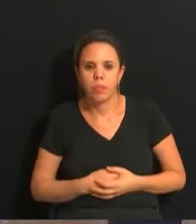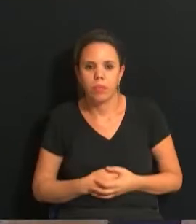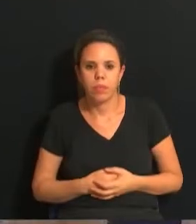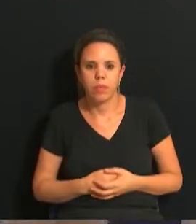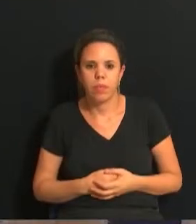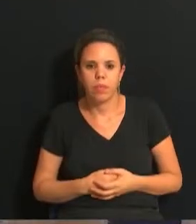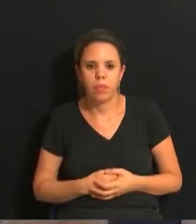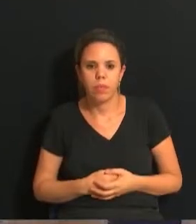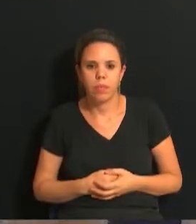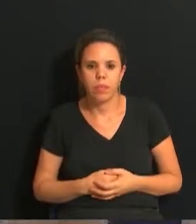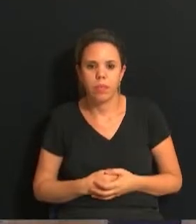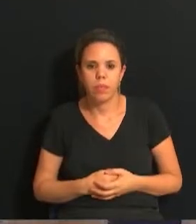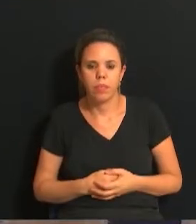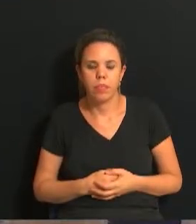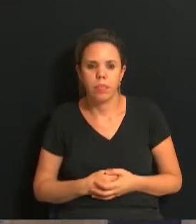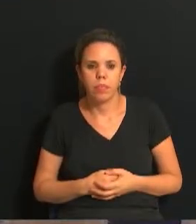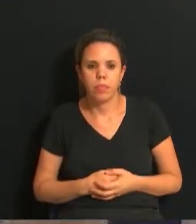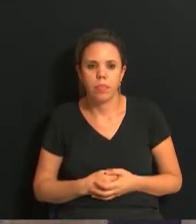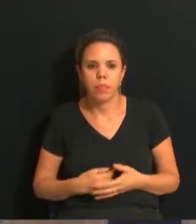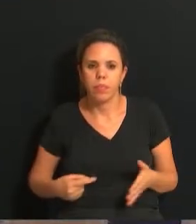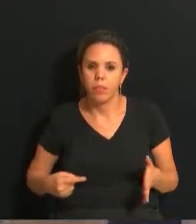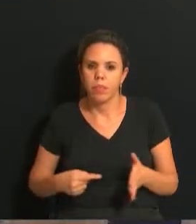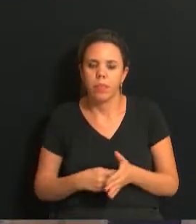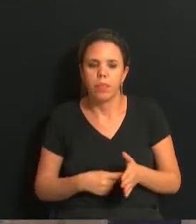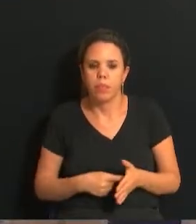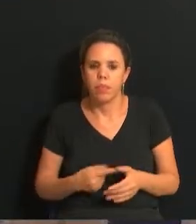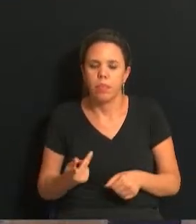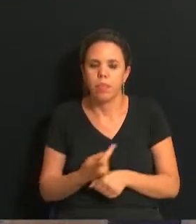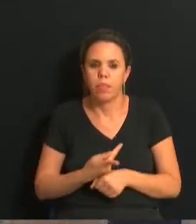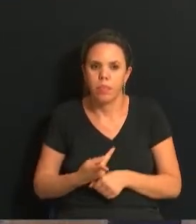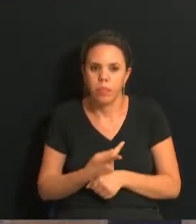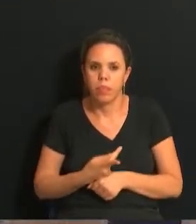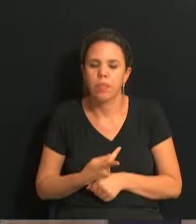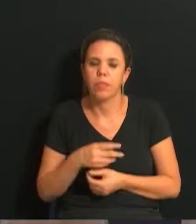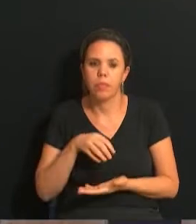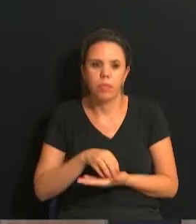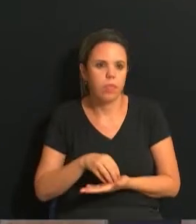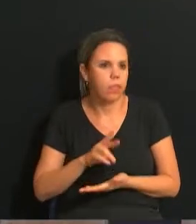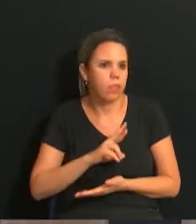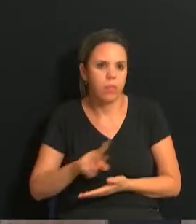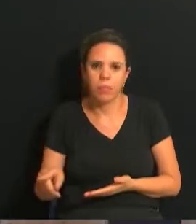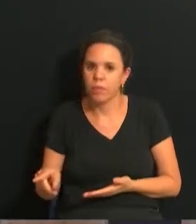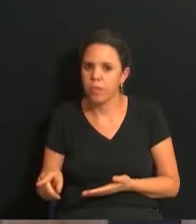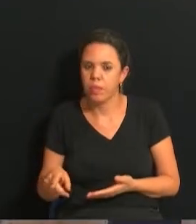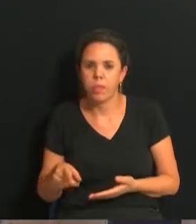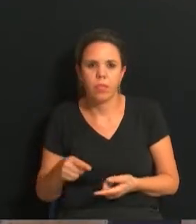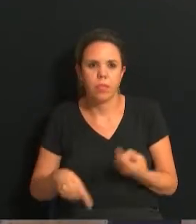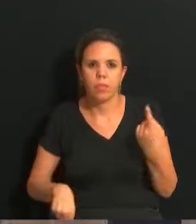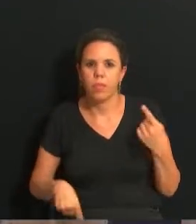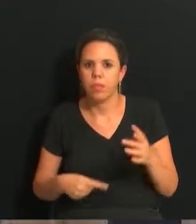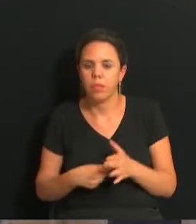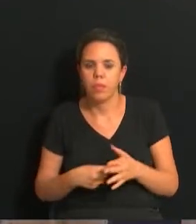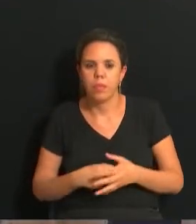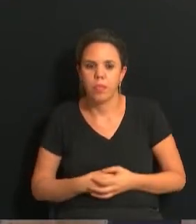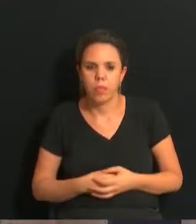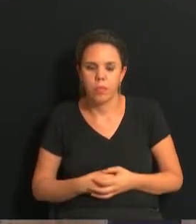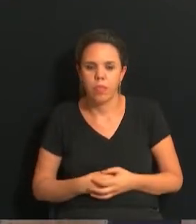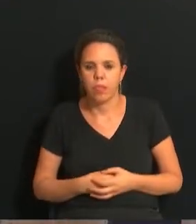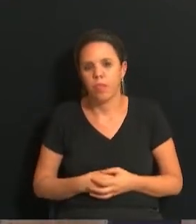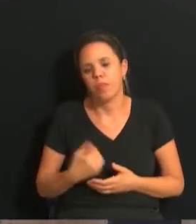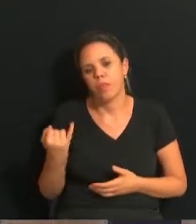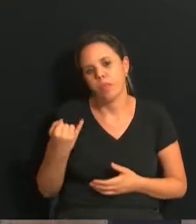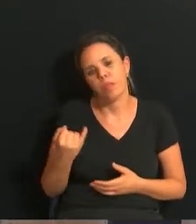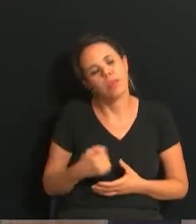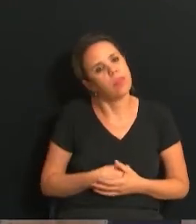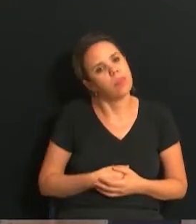quais são as implicações de uma denúncia. Então, a procura do SEAMO não está condicionada a fazer uma denúncia, embora é muito